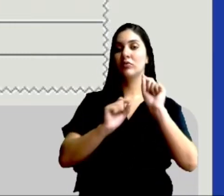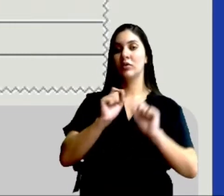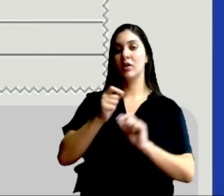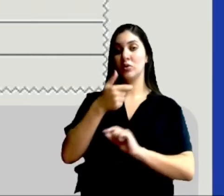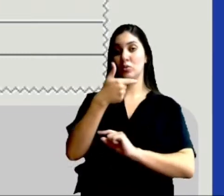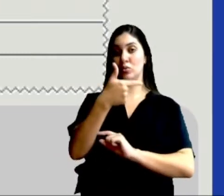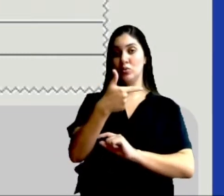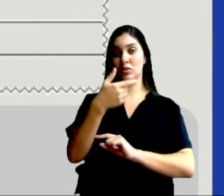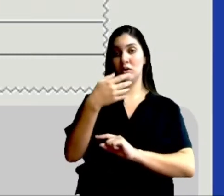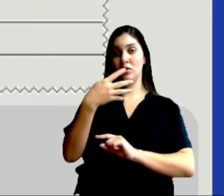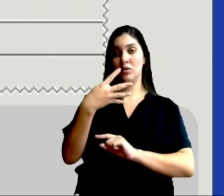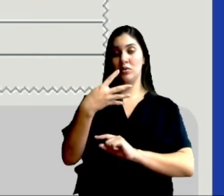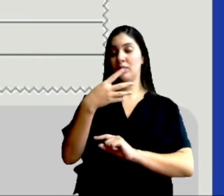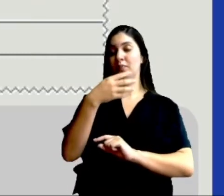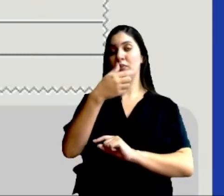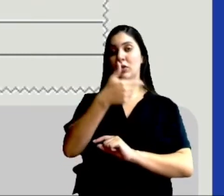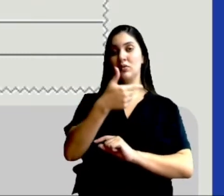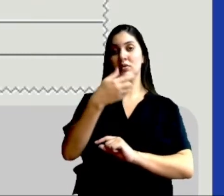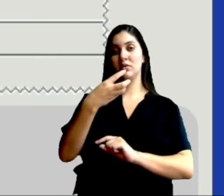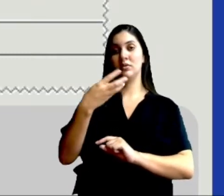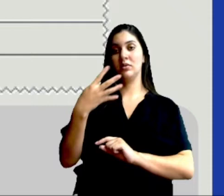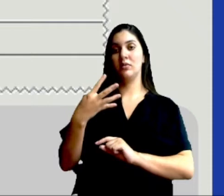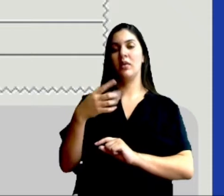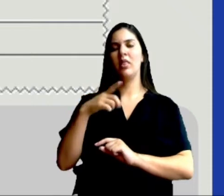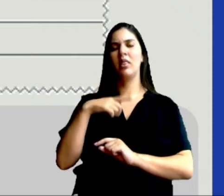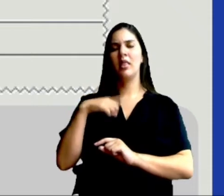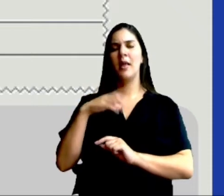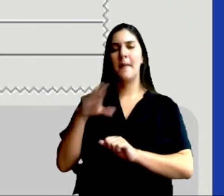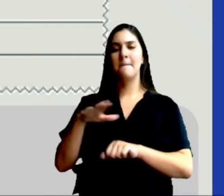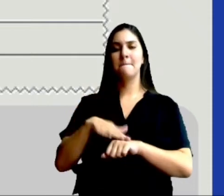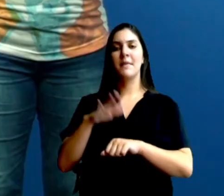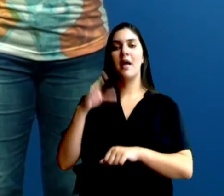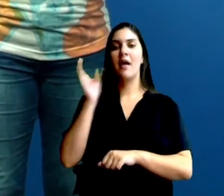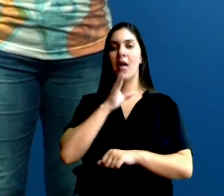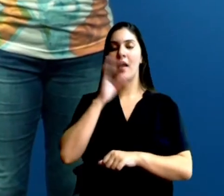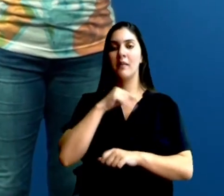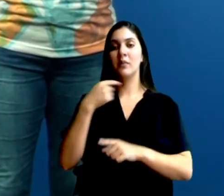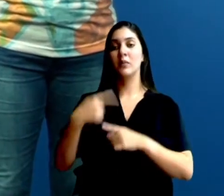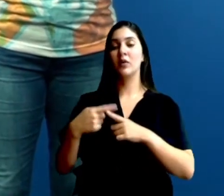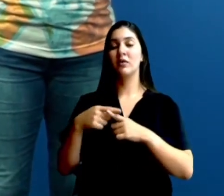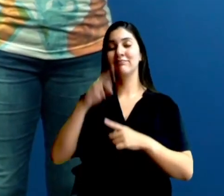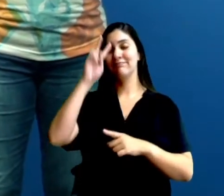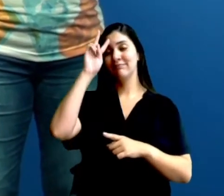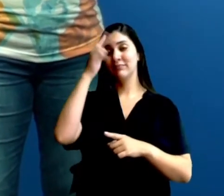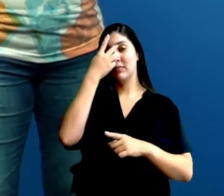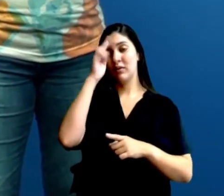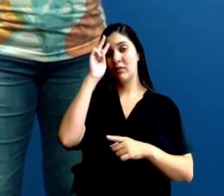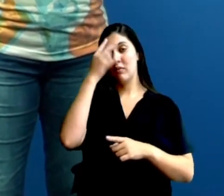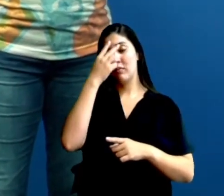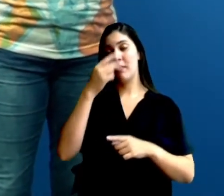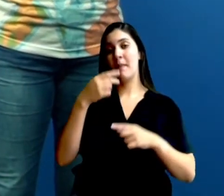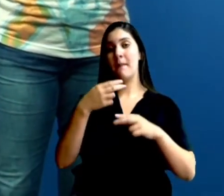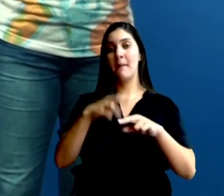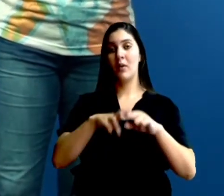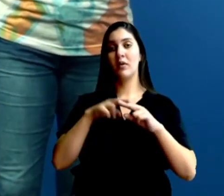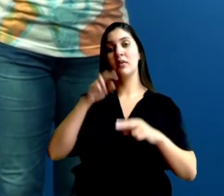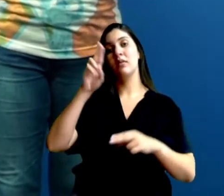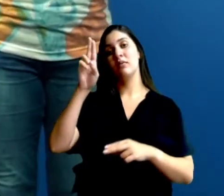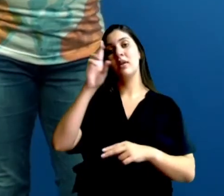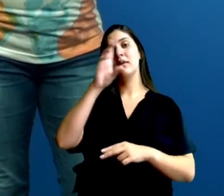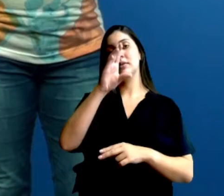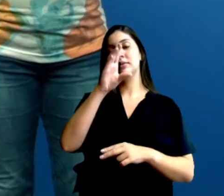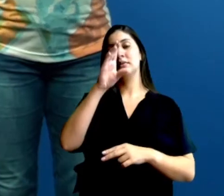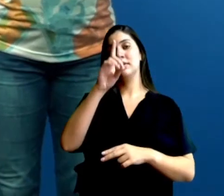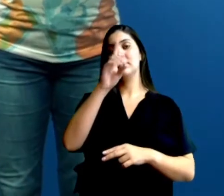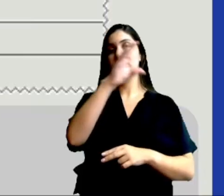ser 234. Professor, tem uma forma mais rápida de fazer, porque eu vou me confundindo pela unidade, dezena e centena. Tem